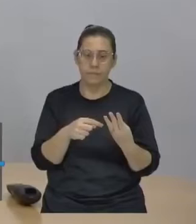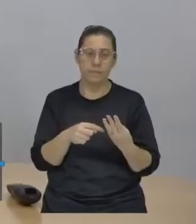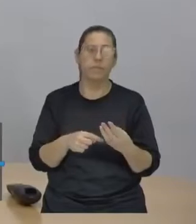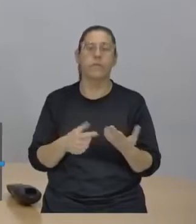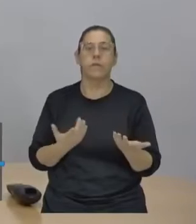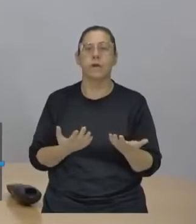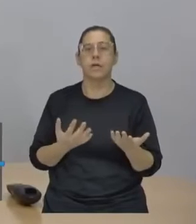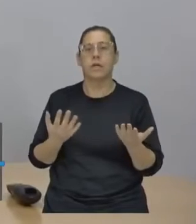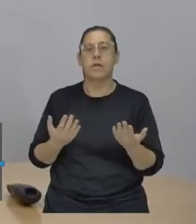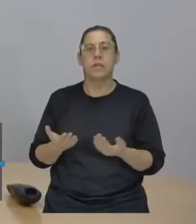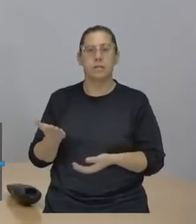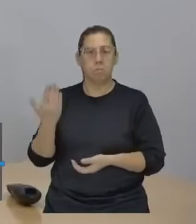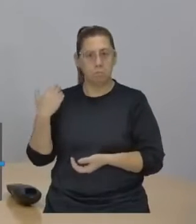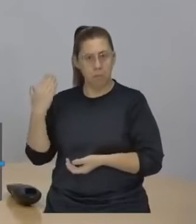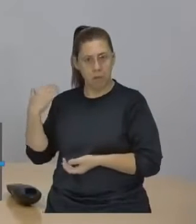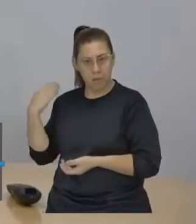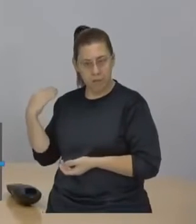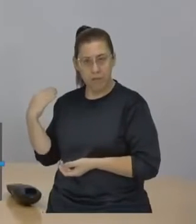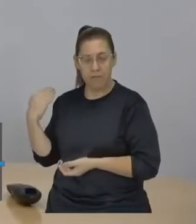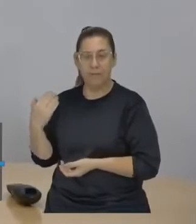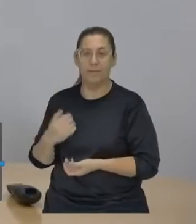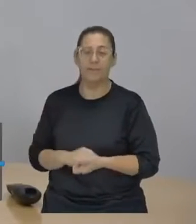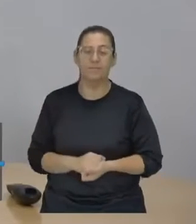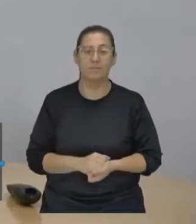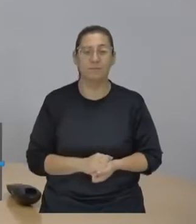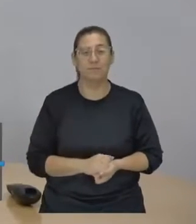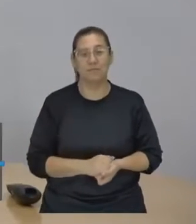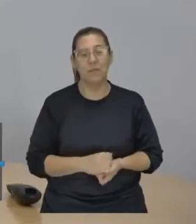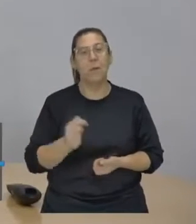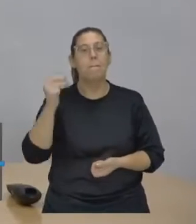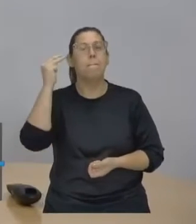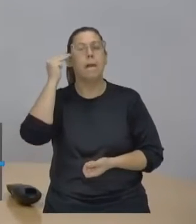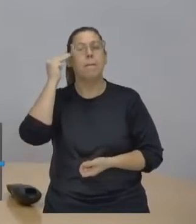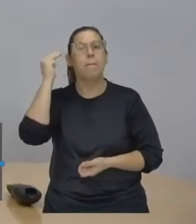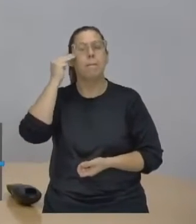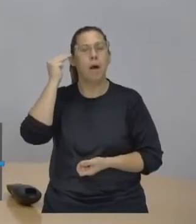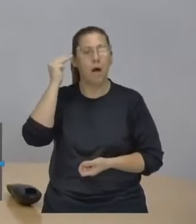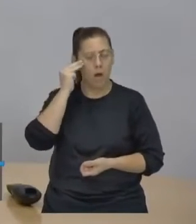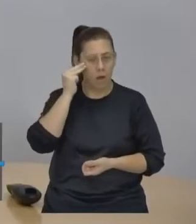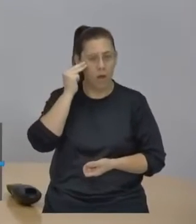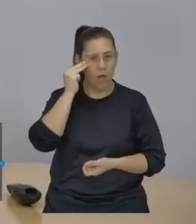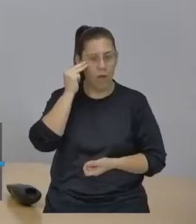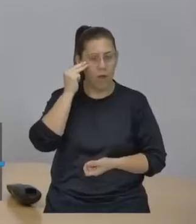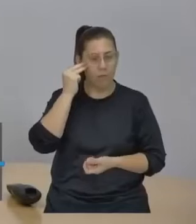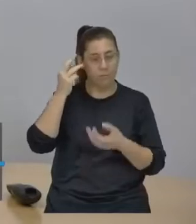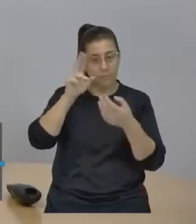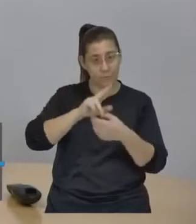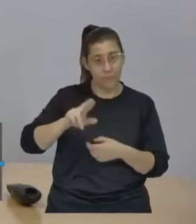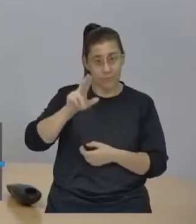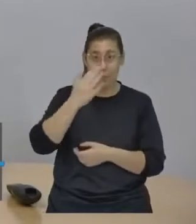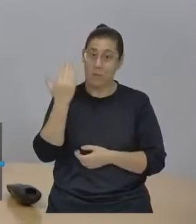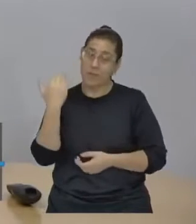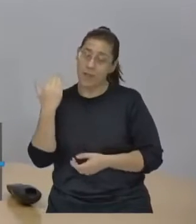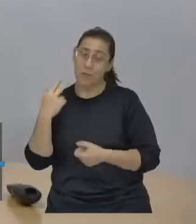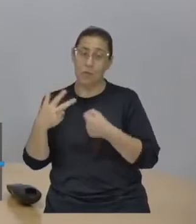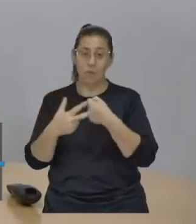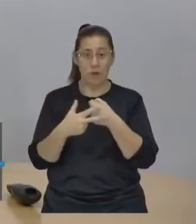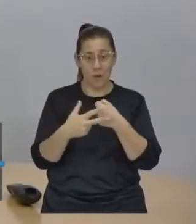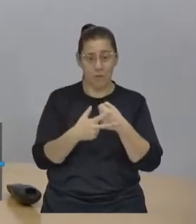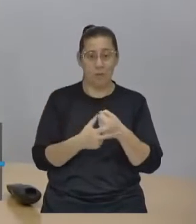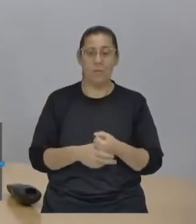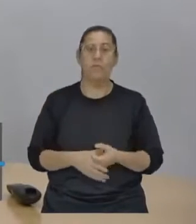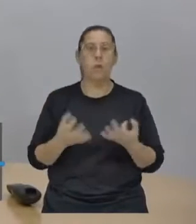pretéritos, na verdade, né? Que a gente está falando de memórias, então a gente vai falar de uso de pretérito, ok? Então, a gente